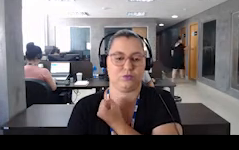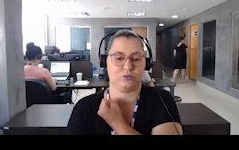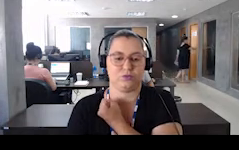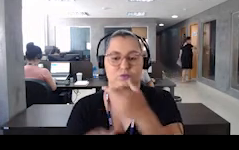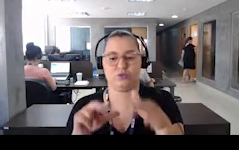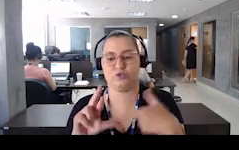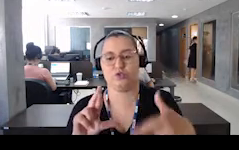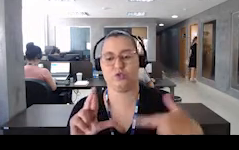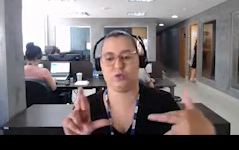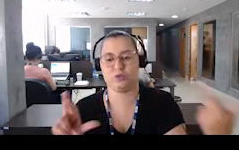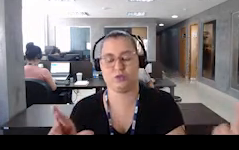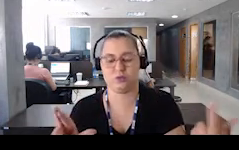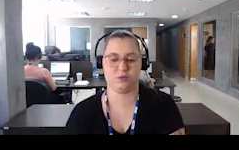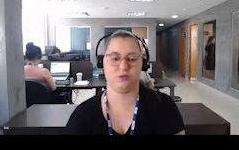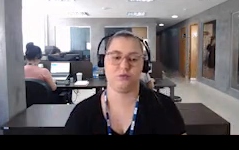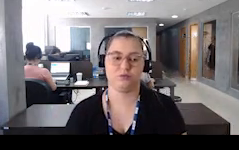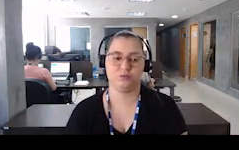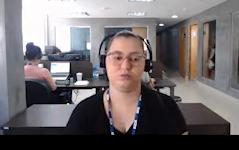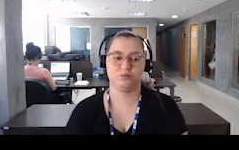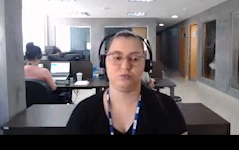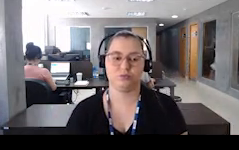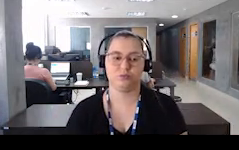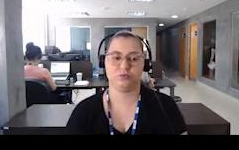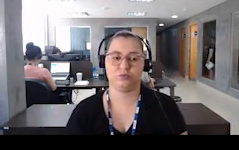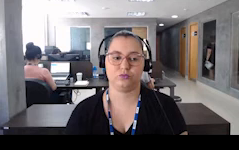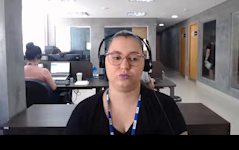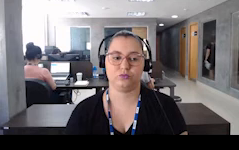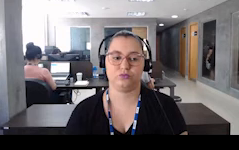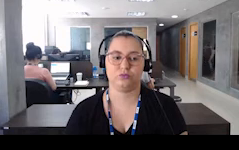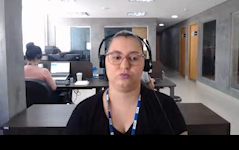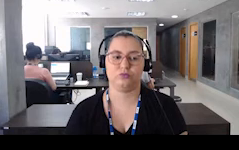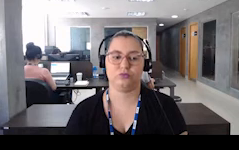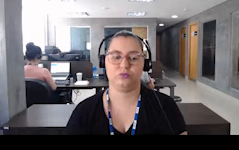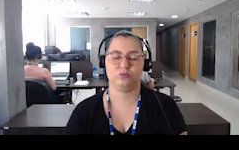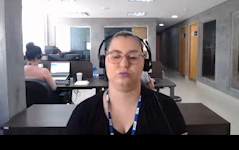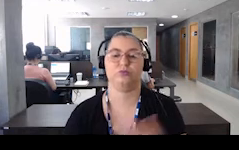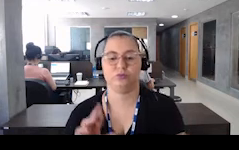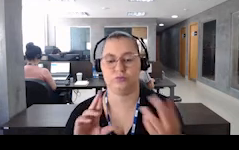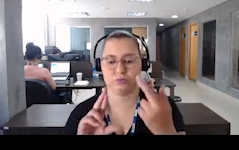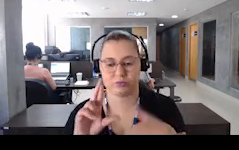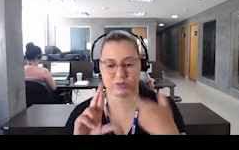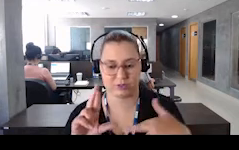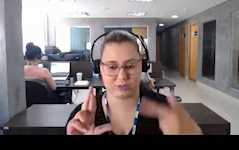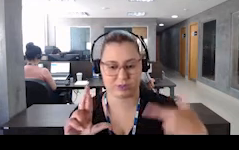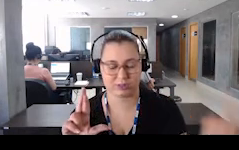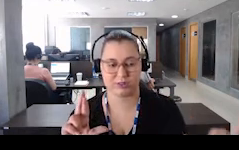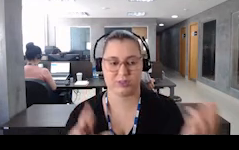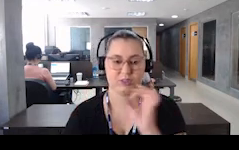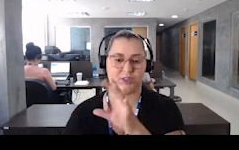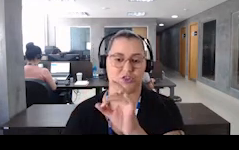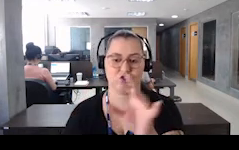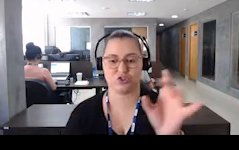de resistências, certo? Então, qual que é o valor de R que a gente tem? O valor da